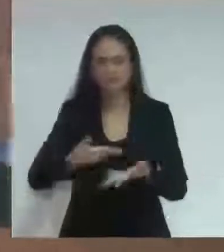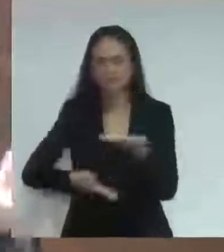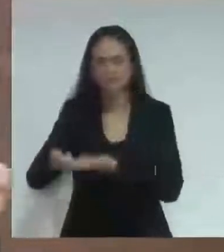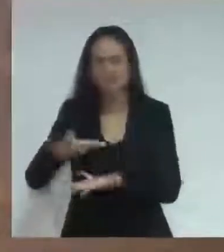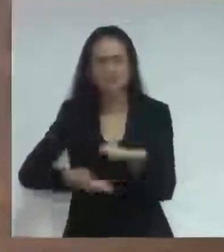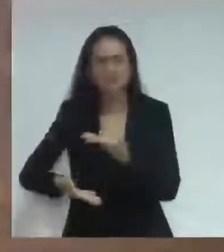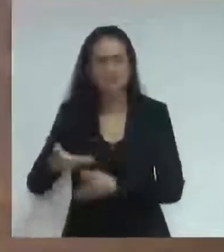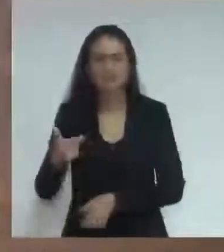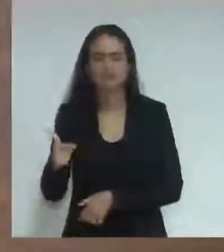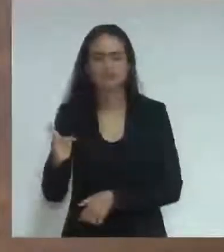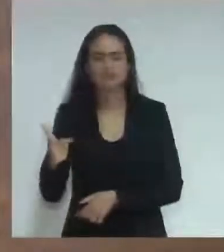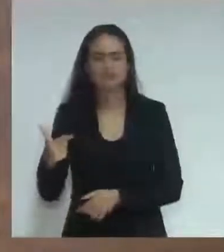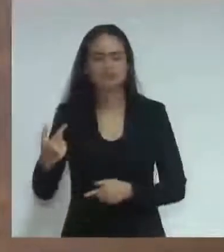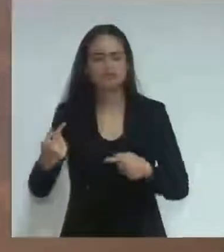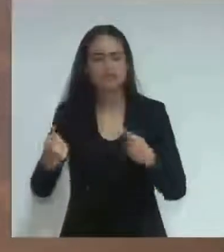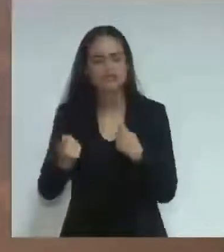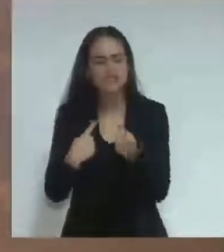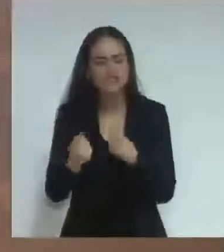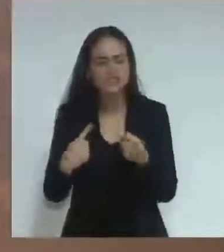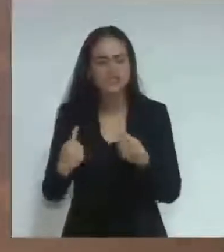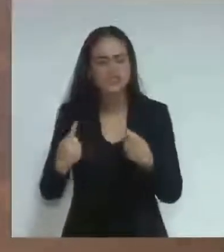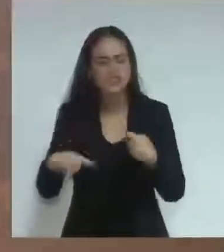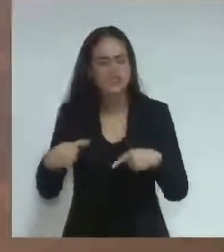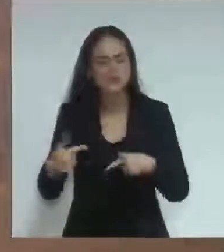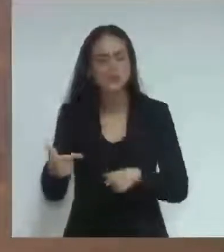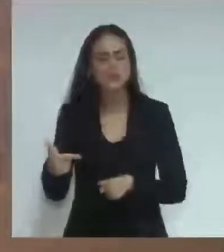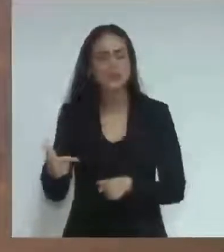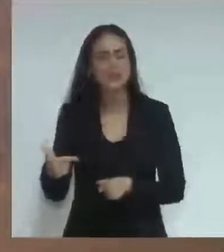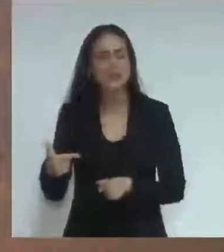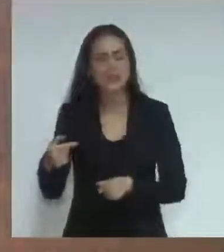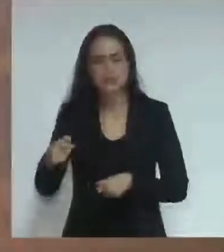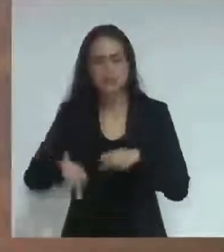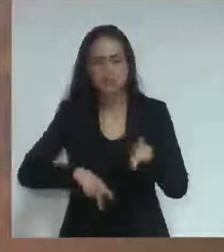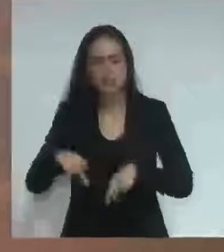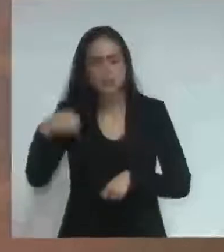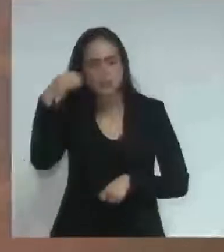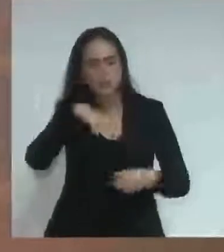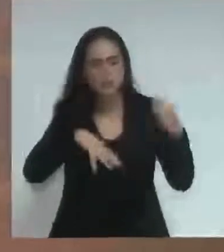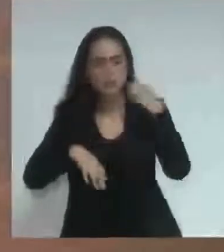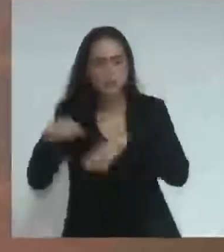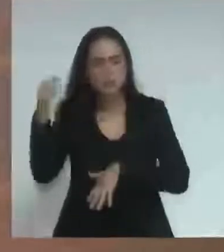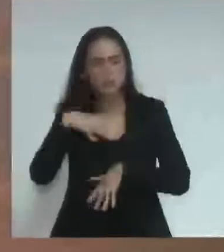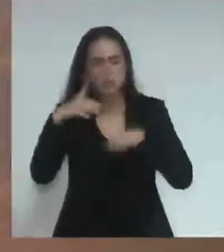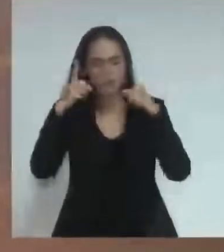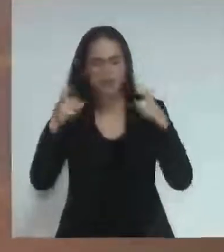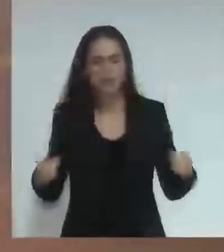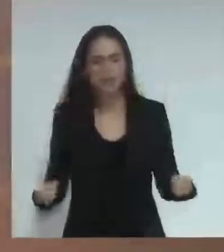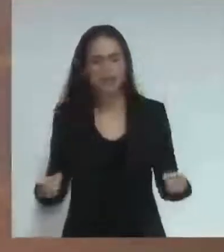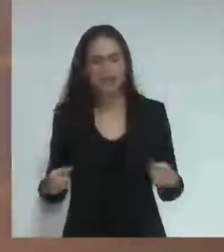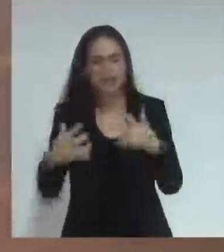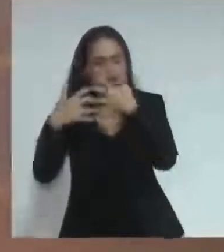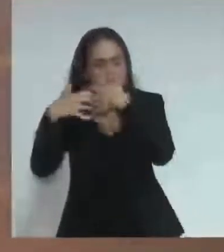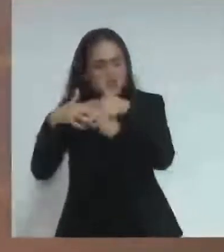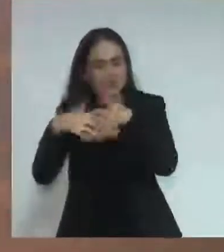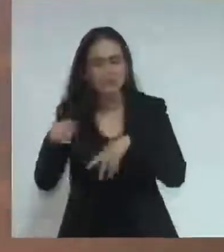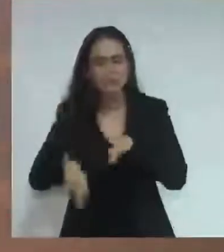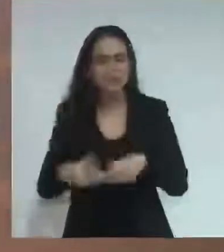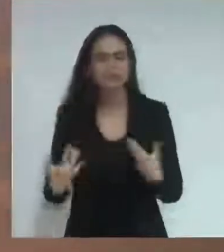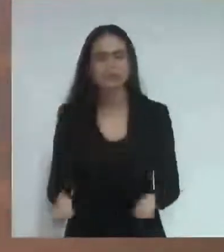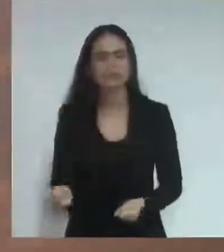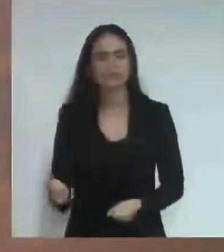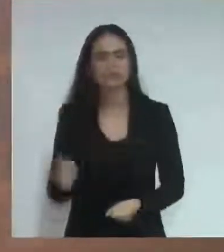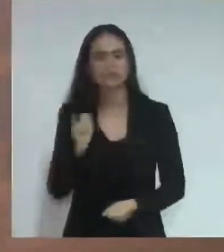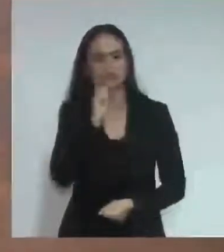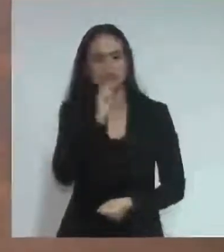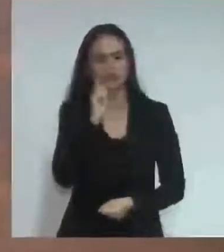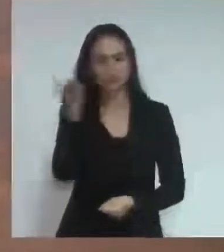as famílias estão rompendo. As pessoas não, qualquer coisa que você coloca para refletir, as pessoas não aceitam. Então foi lá, o Bolsonaro tomou uma